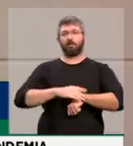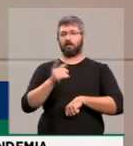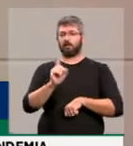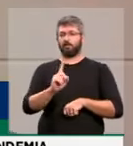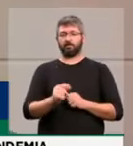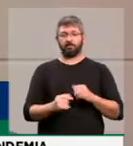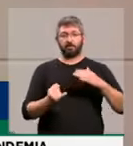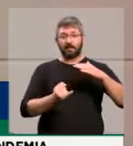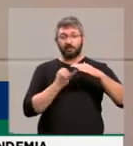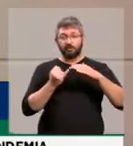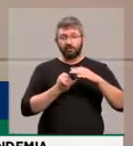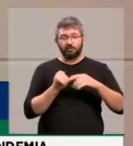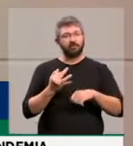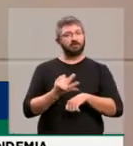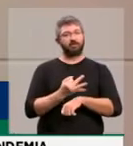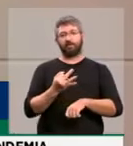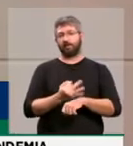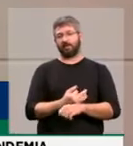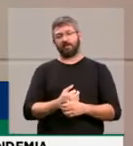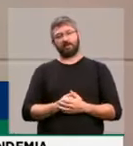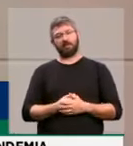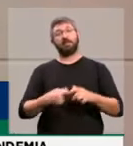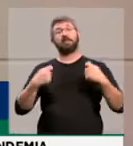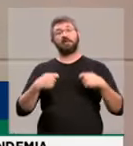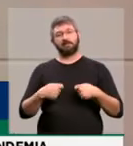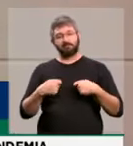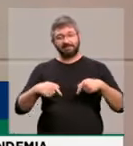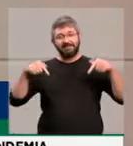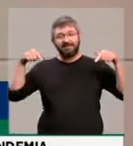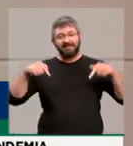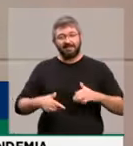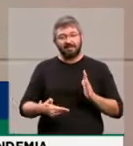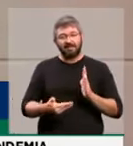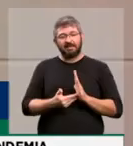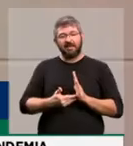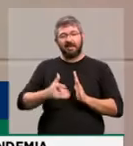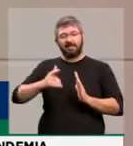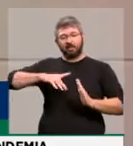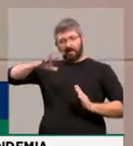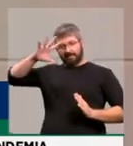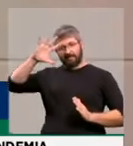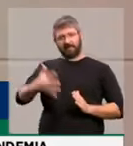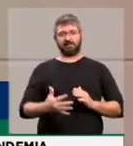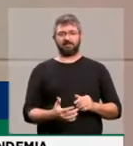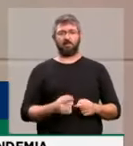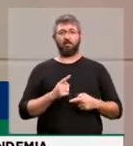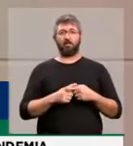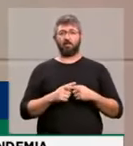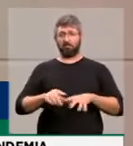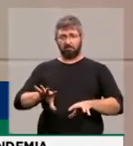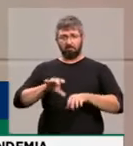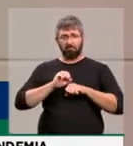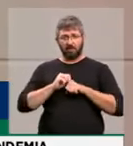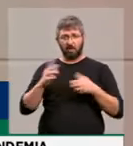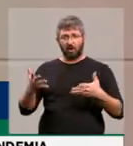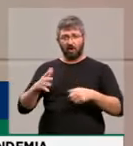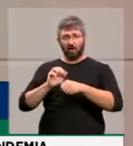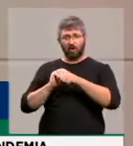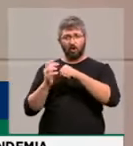As instituições não suportarão. É preciso que a nossa casa haja, porque mesmo contaminado por esse